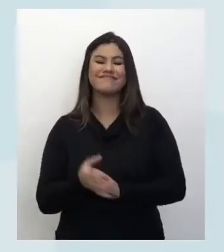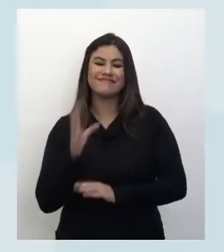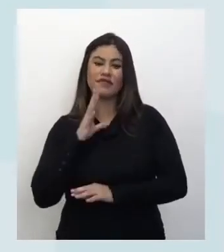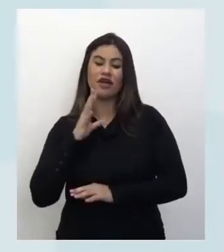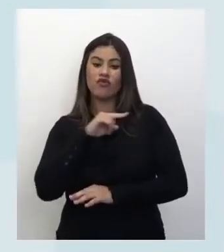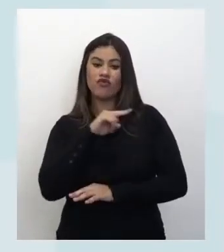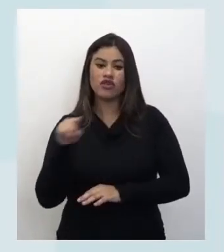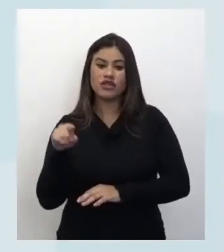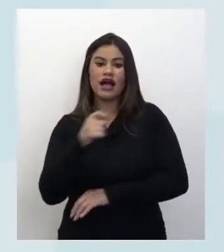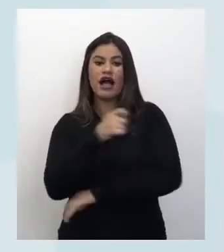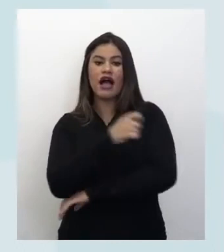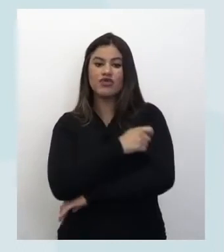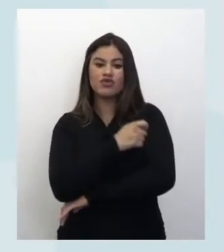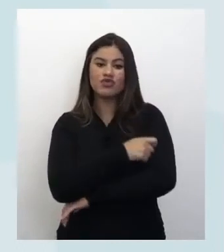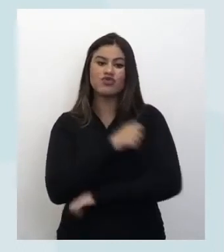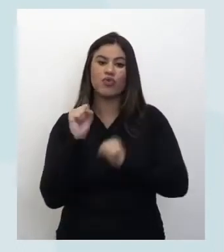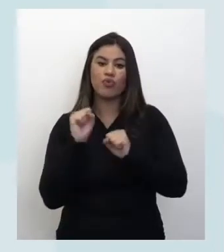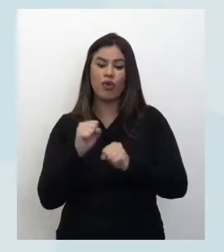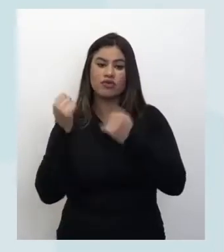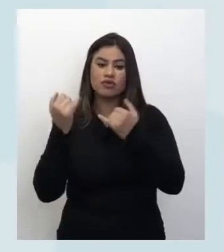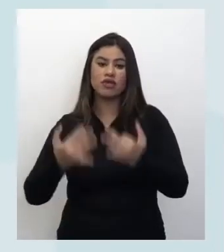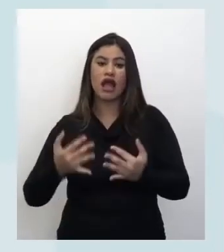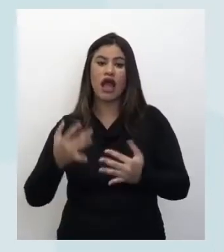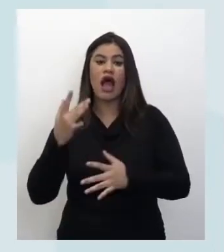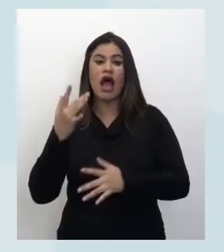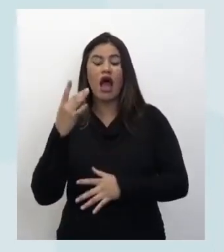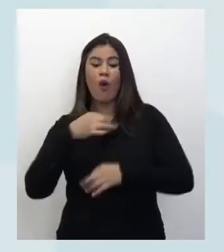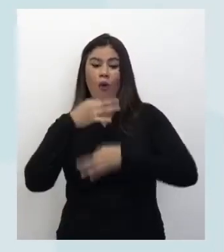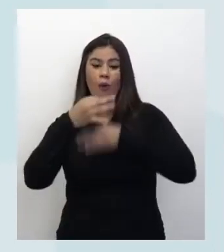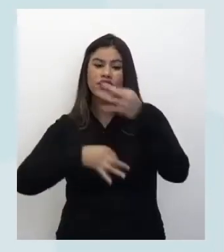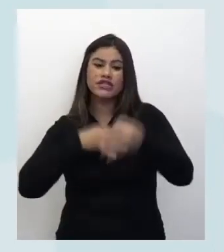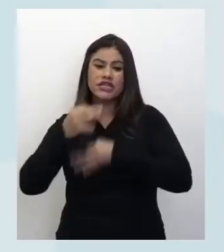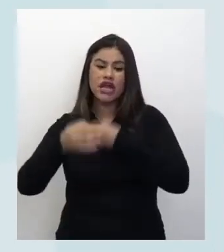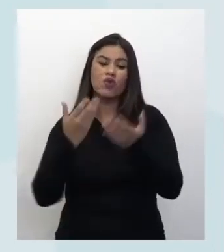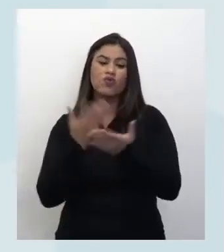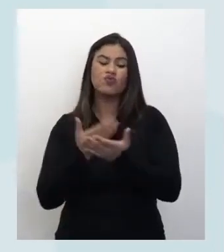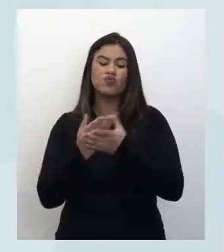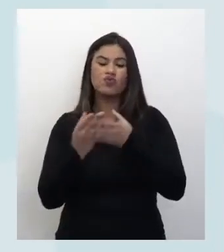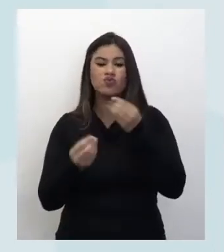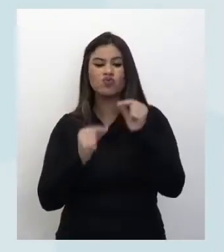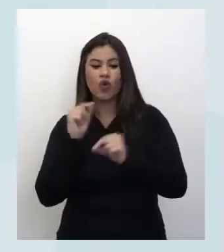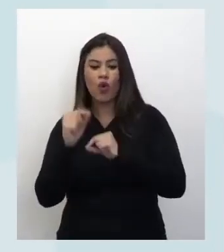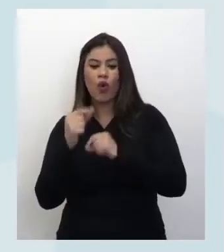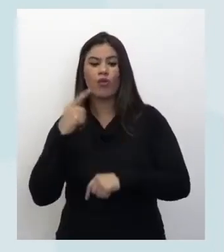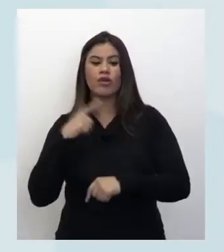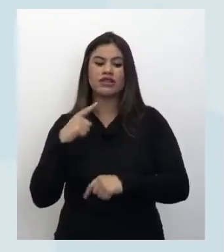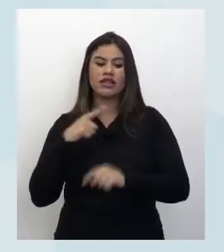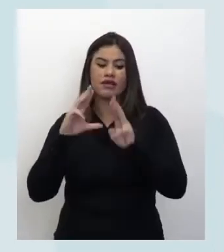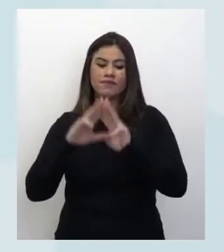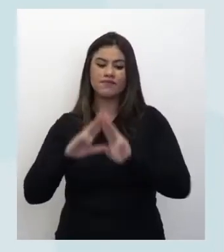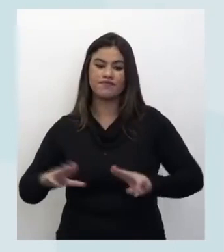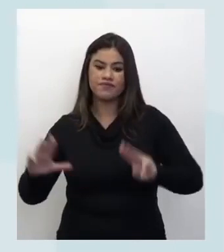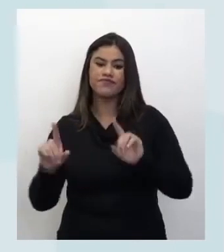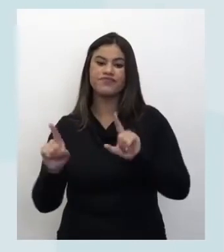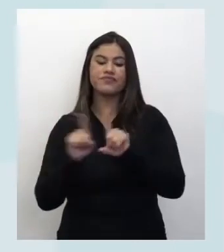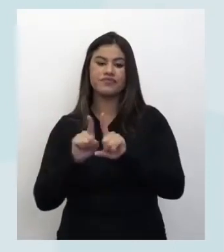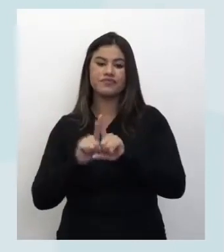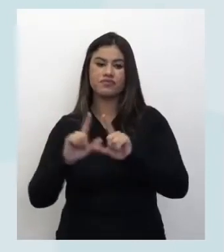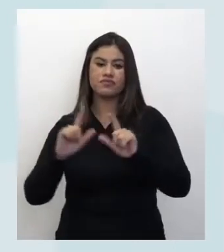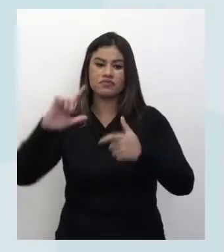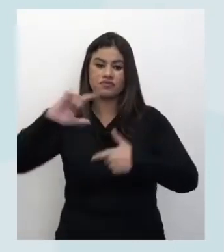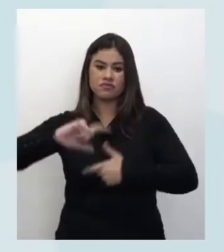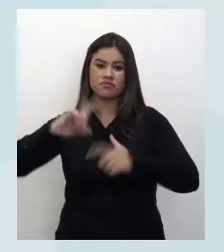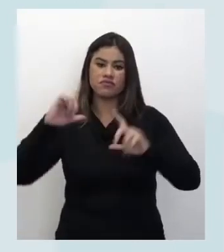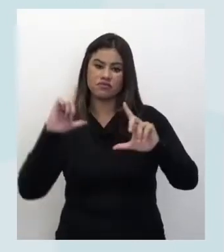né, estudante, pode dizer o que achou das suas aulas. Então a gente tem um endereço, a gente tem um QR Code para que vocês